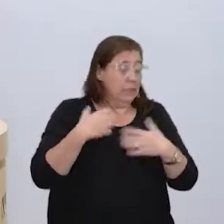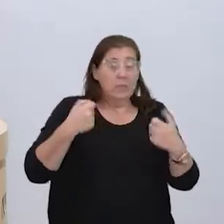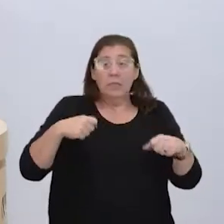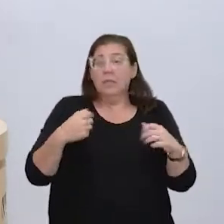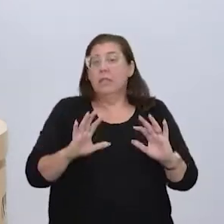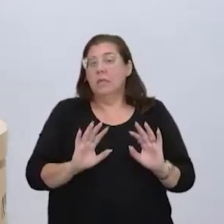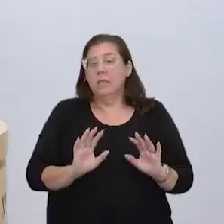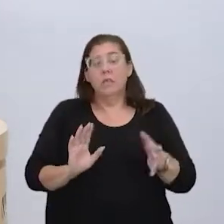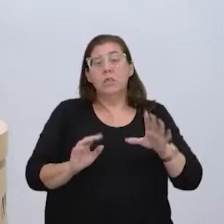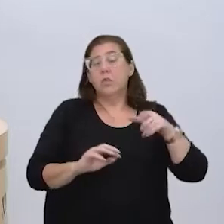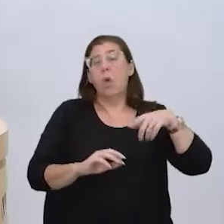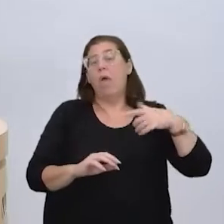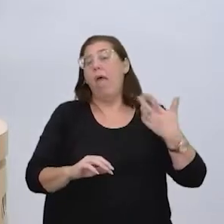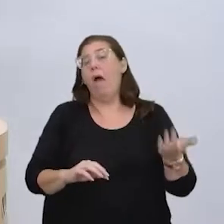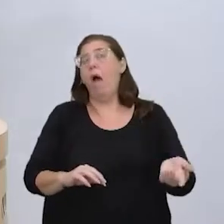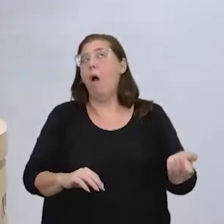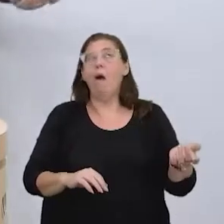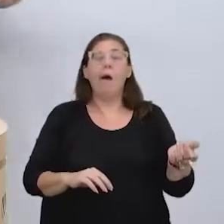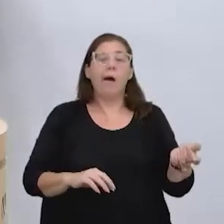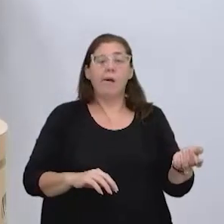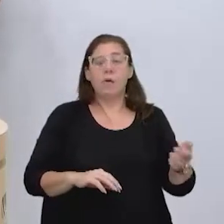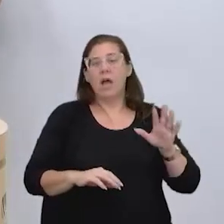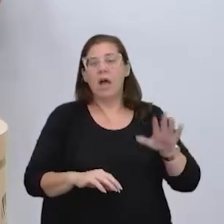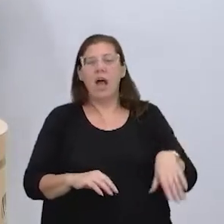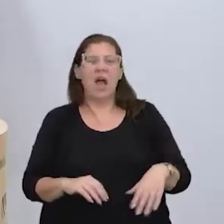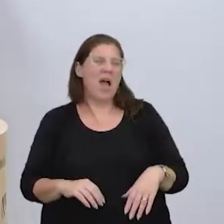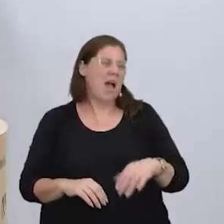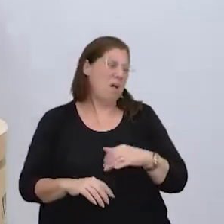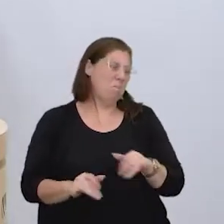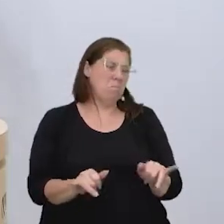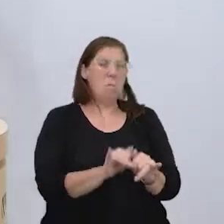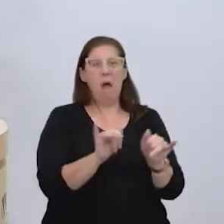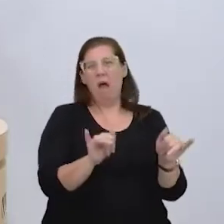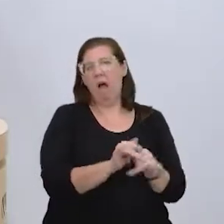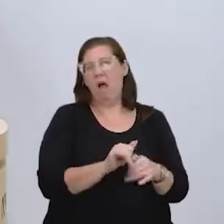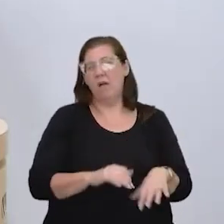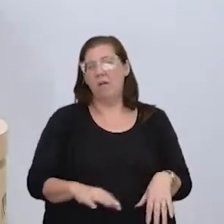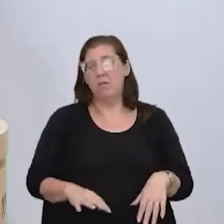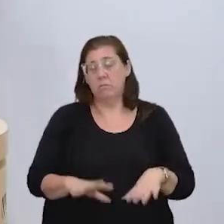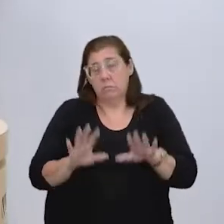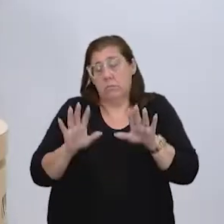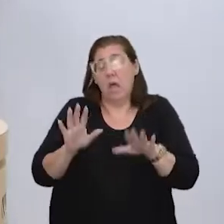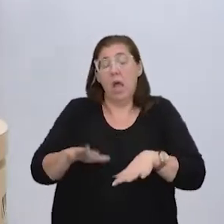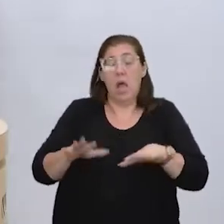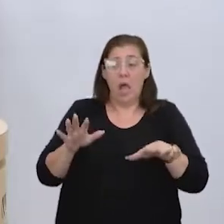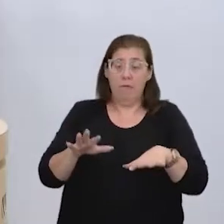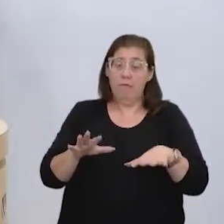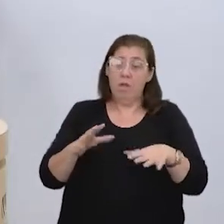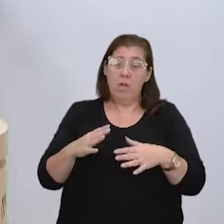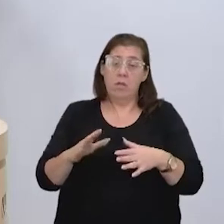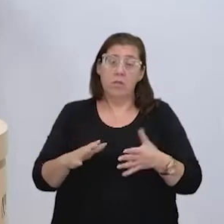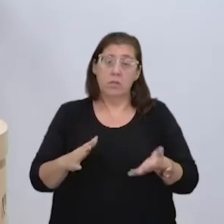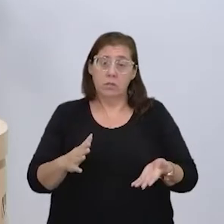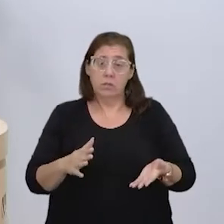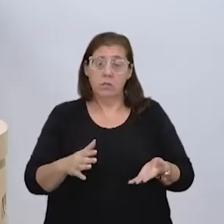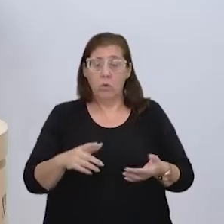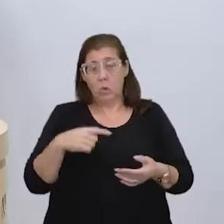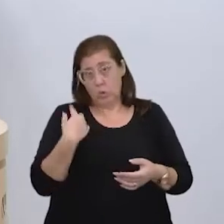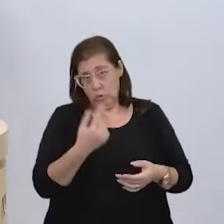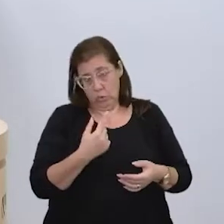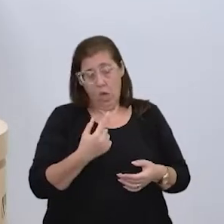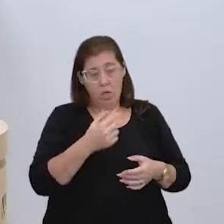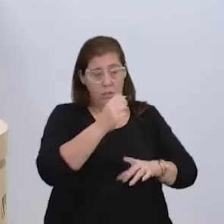E não é uma questão de que, tipo, mas fulano é fútil e fulano não é. Muitas vezes, de acordo com como nós